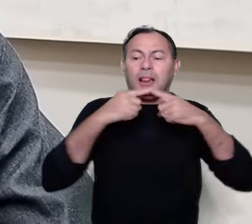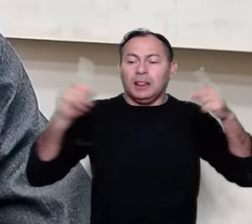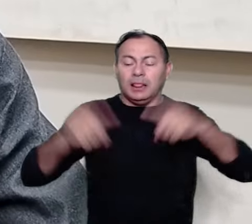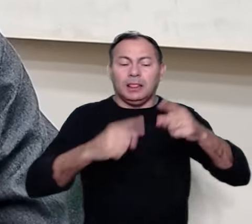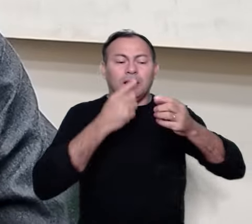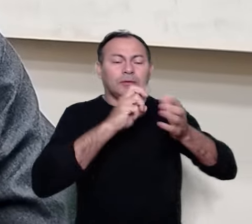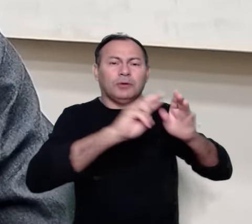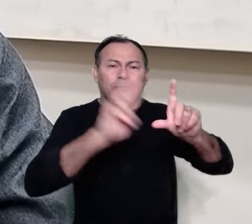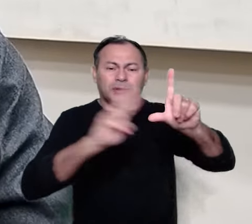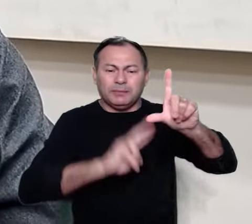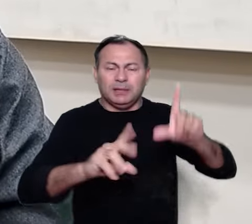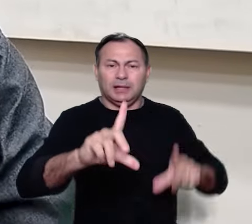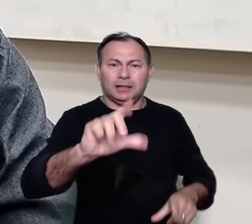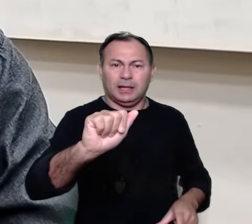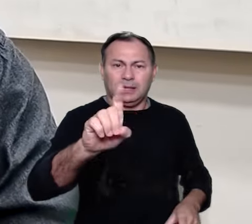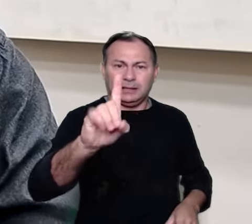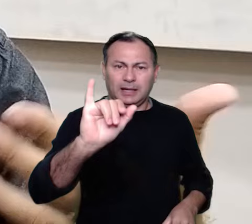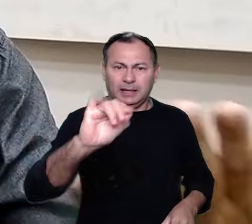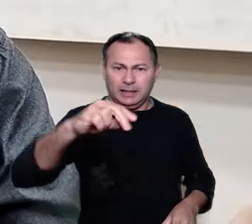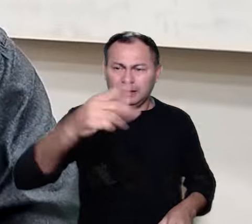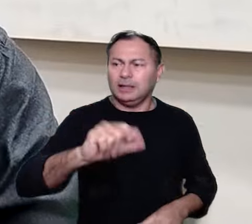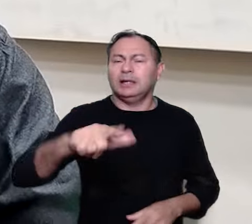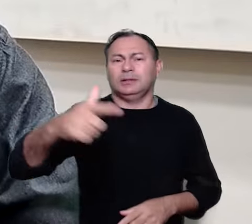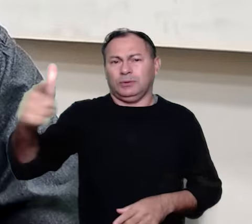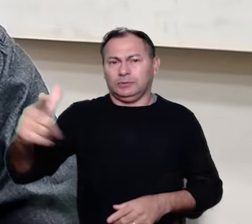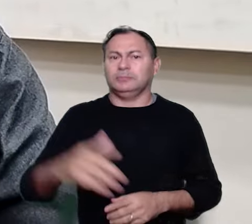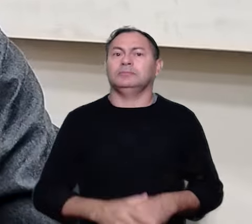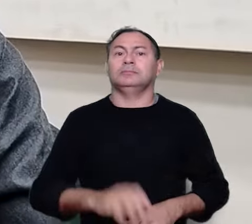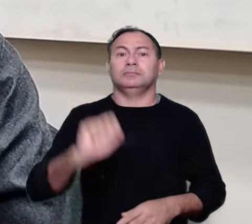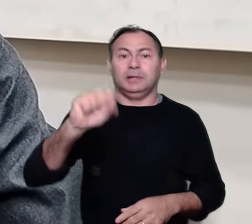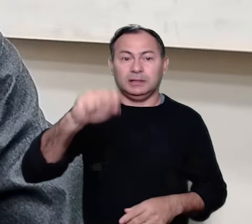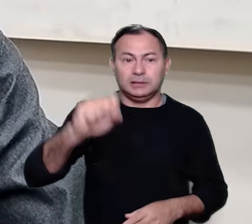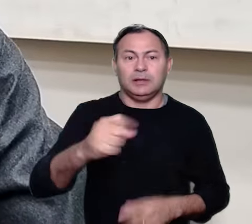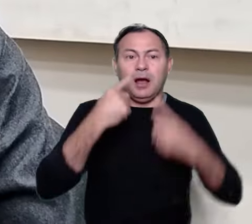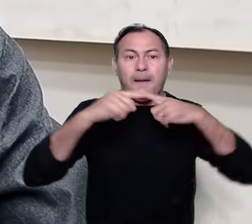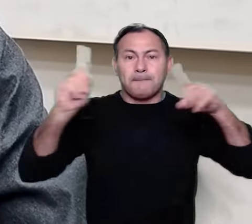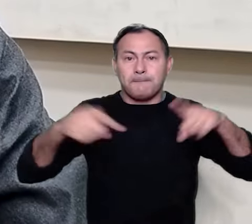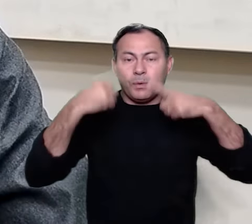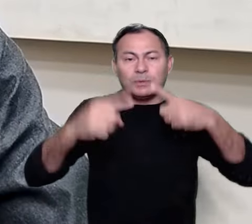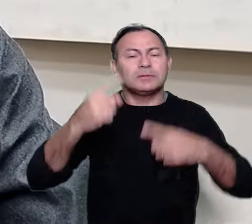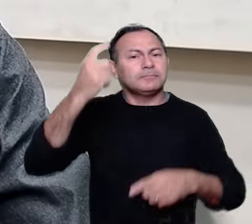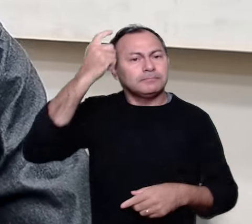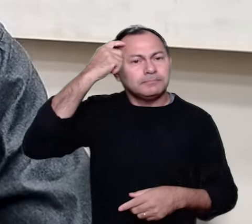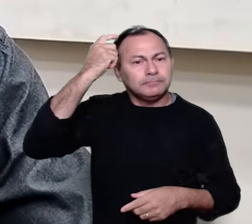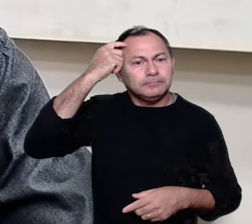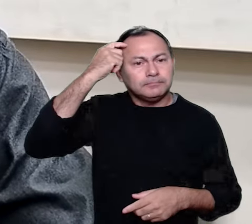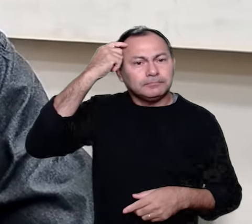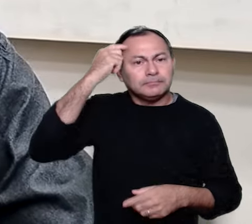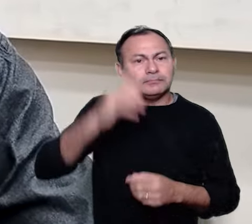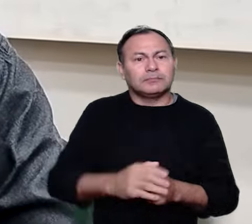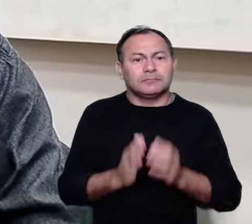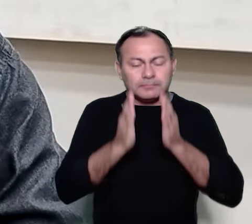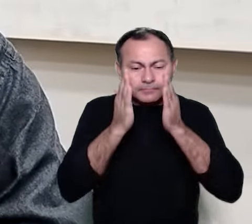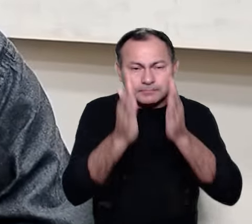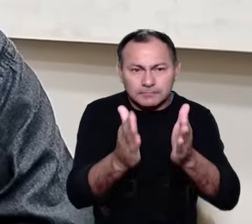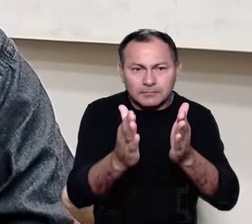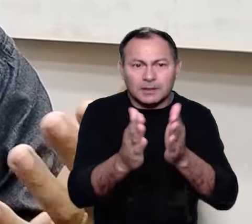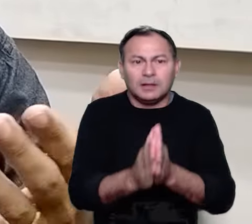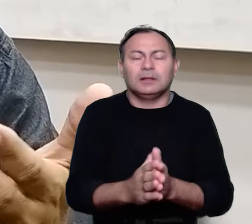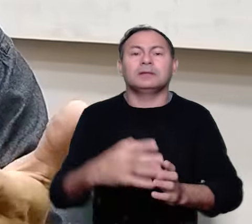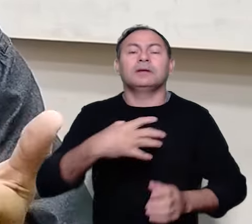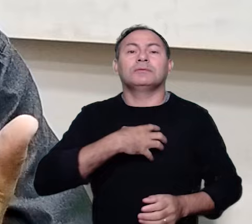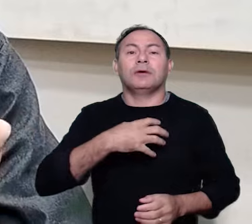salmos, ladainhas, entre outras. E assim, a música é pensada